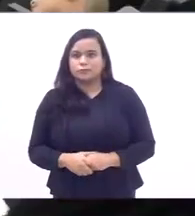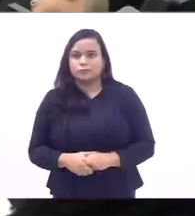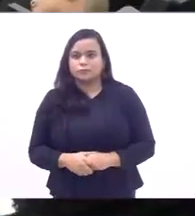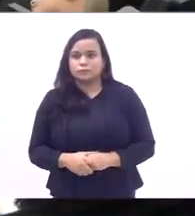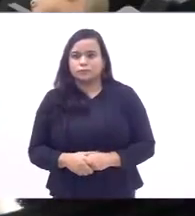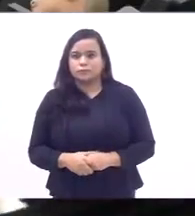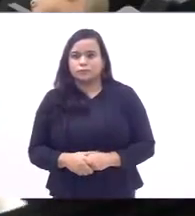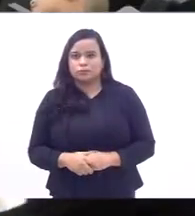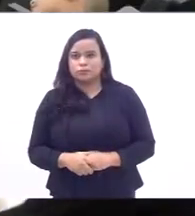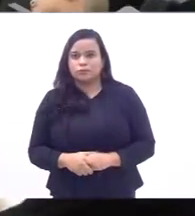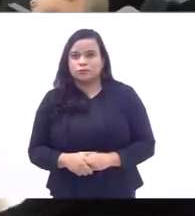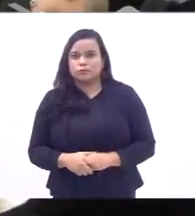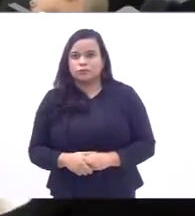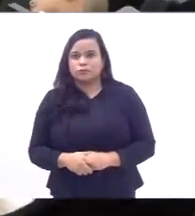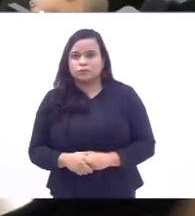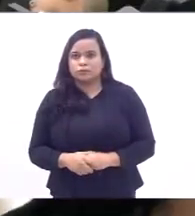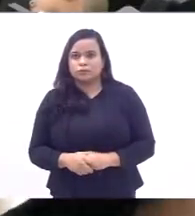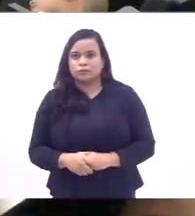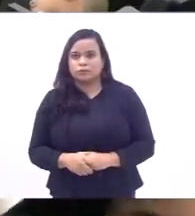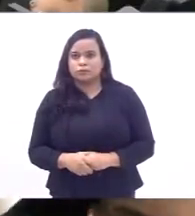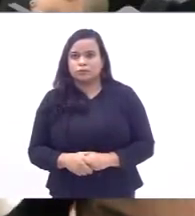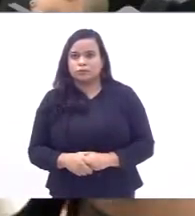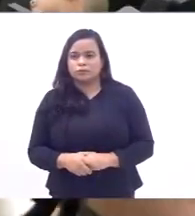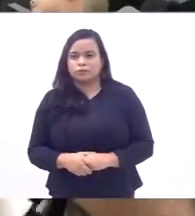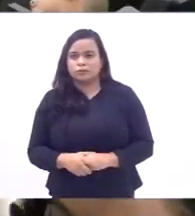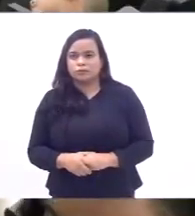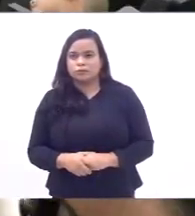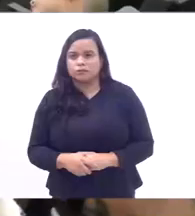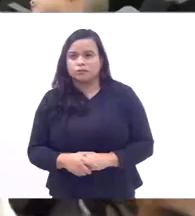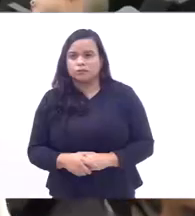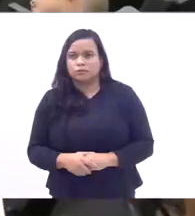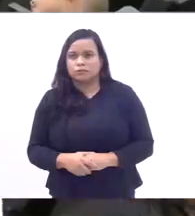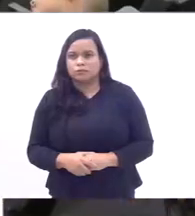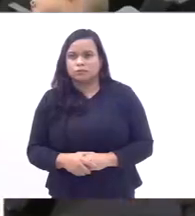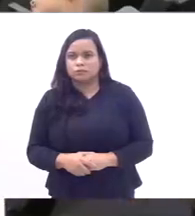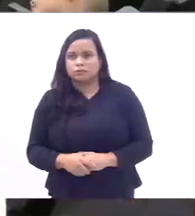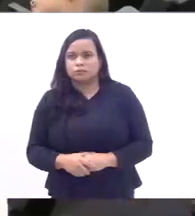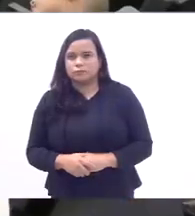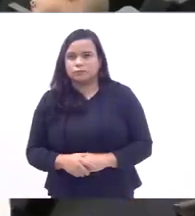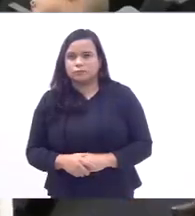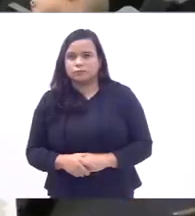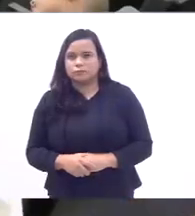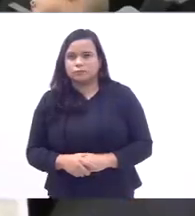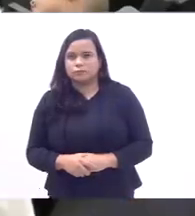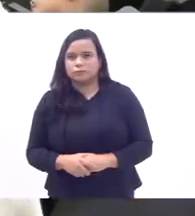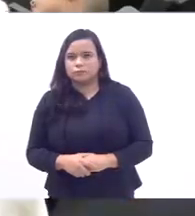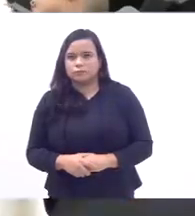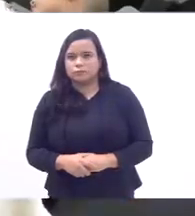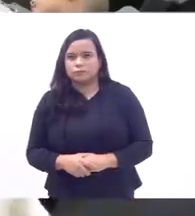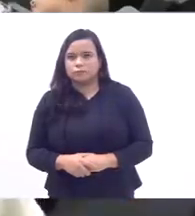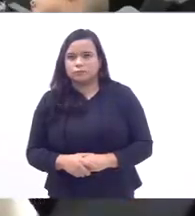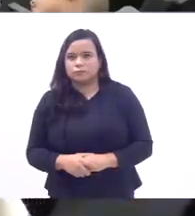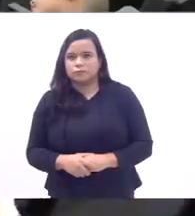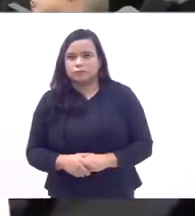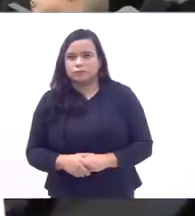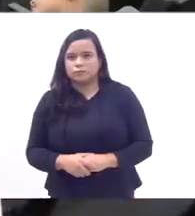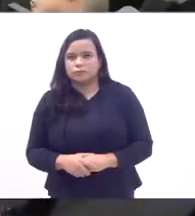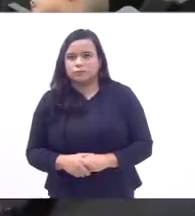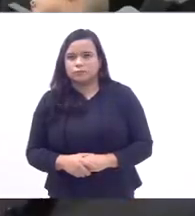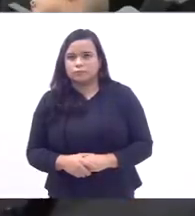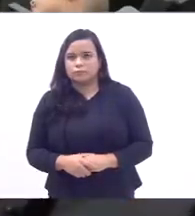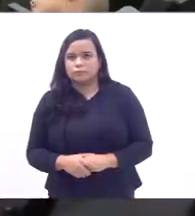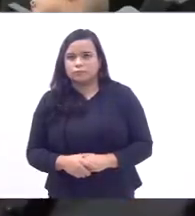Espera aí. Vamos lá, Fernandes, por aí. Vai lá foto com o deputado. Por favor, vamos fazer uma foto coletiva dos